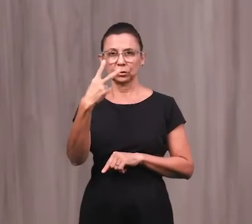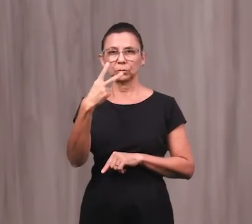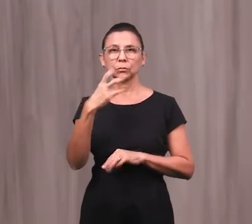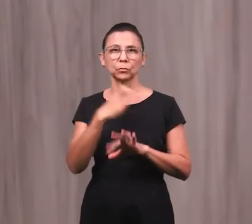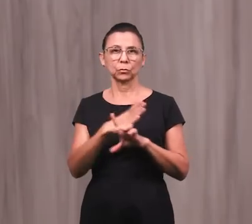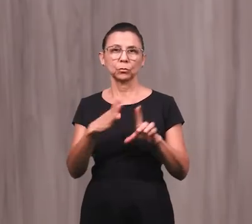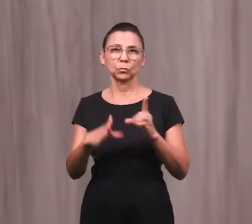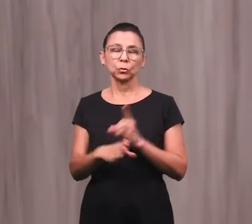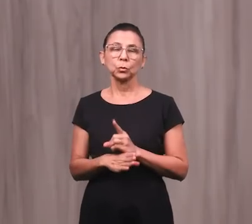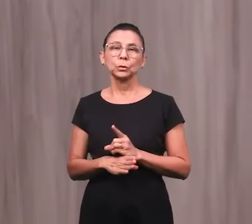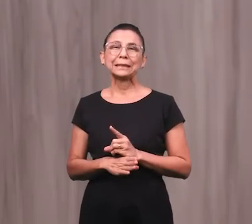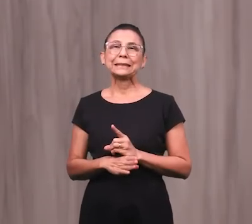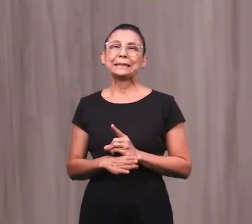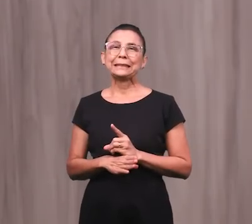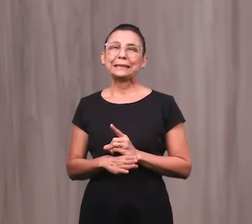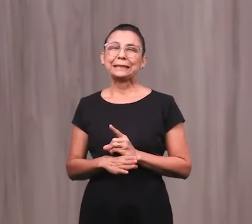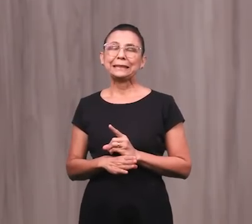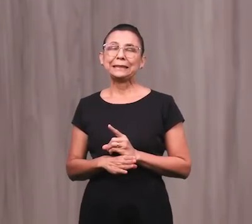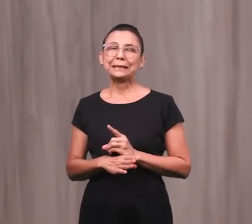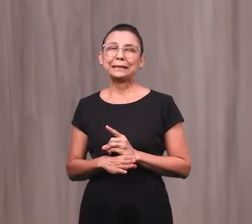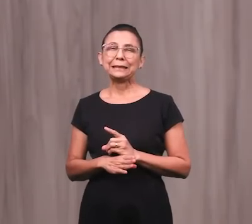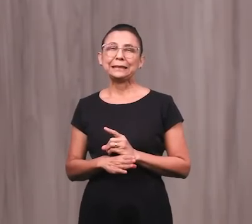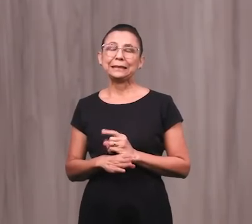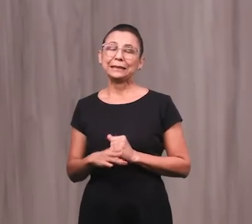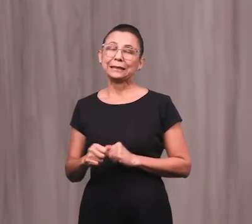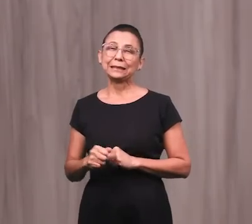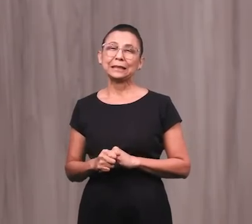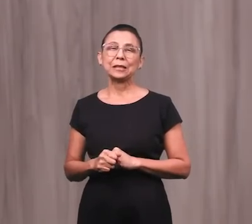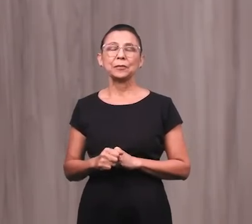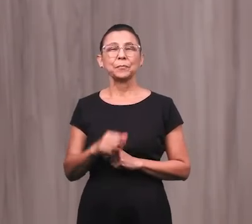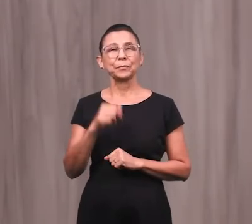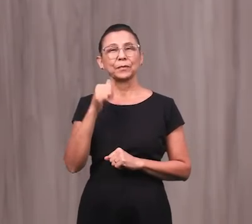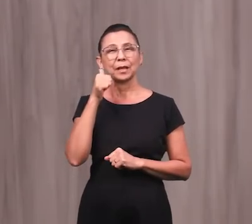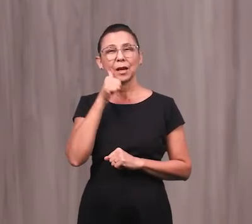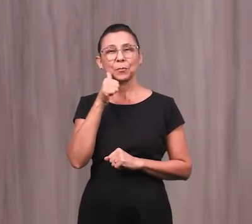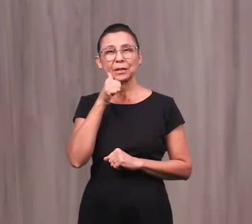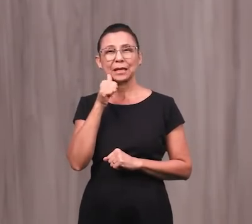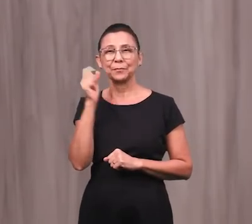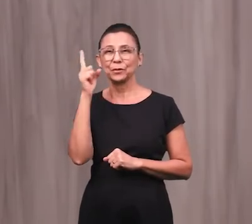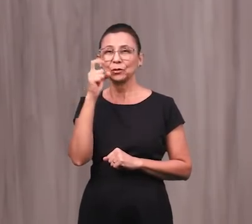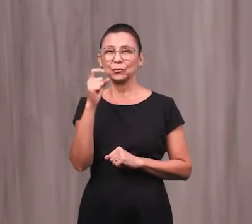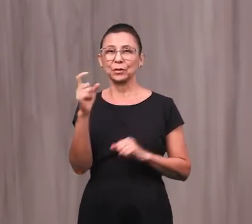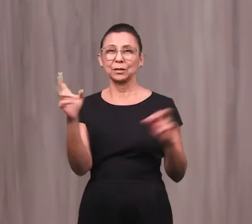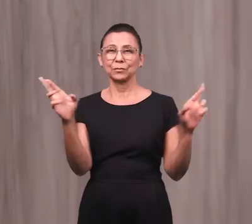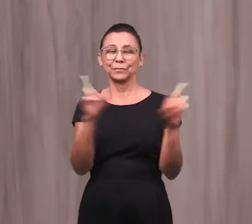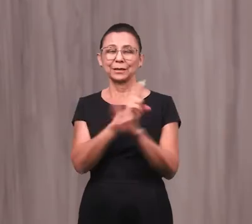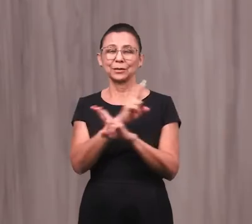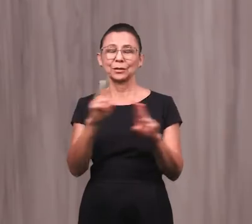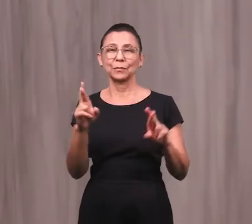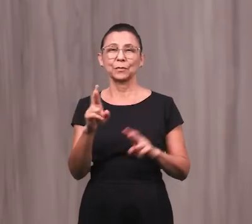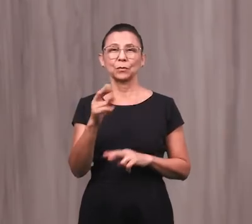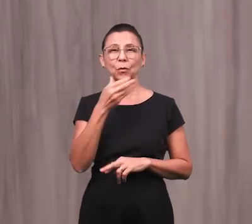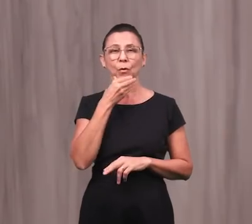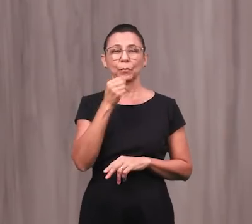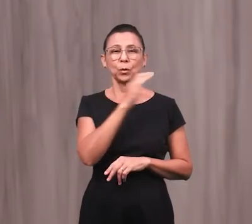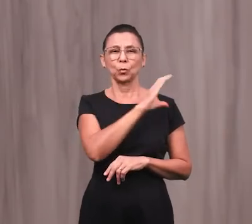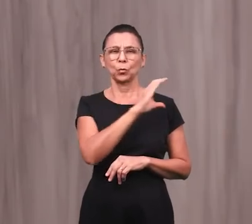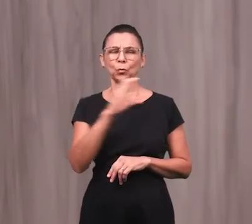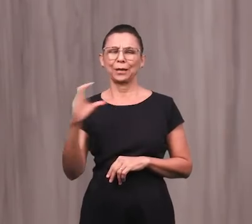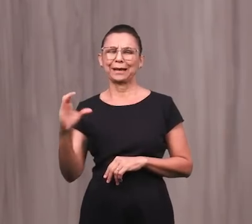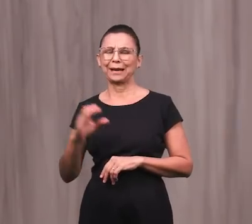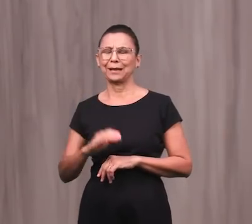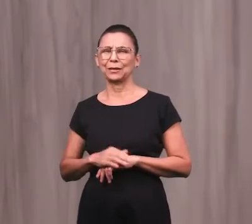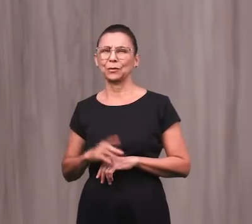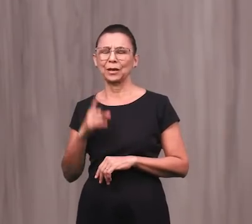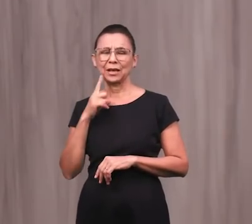e ela está vivendo um conflito com seu cunhado, irmão de seu esposo, pois ela não